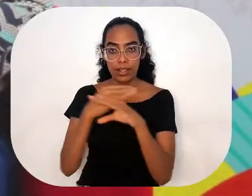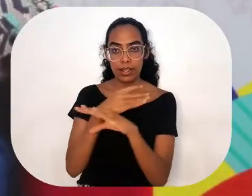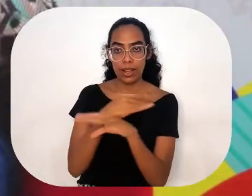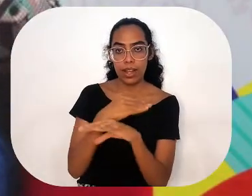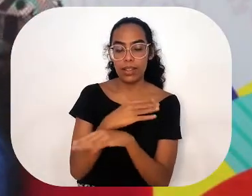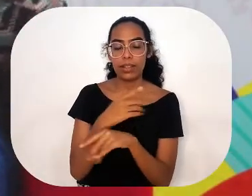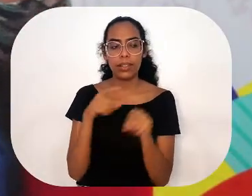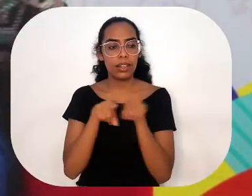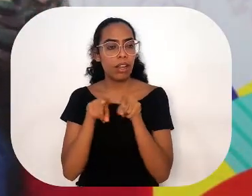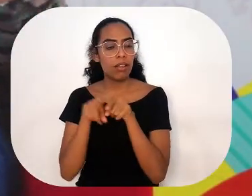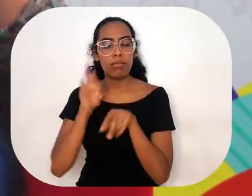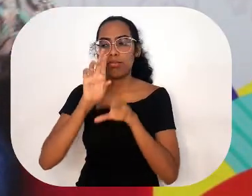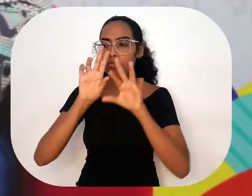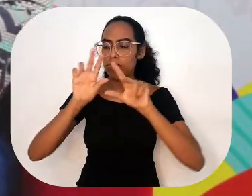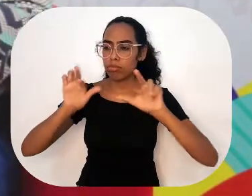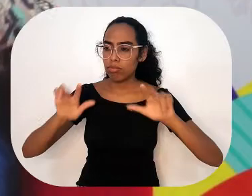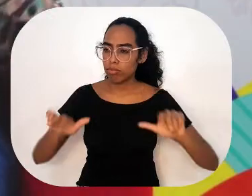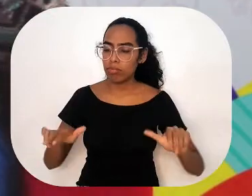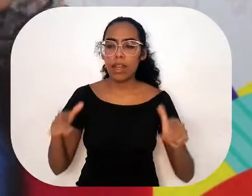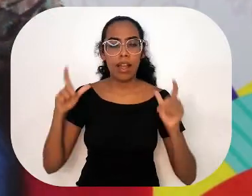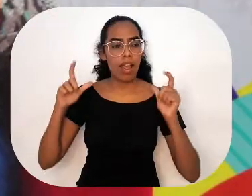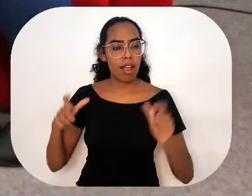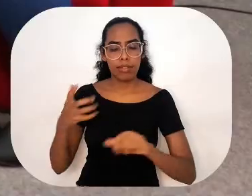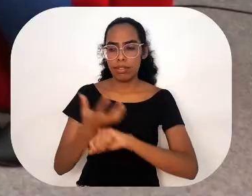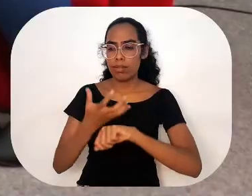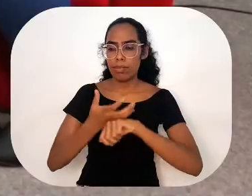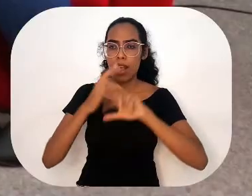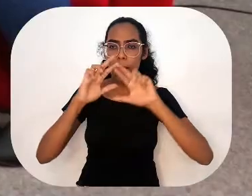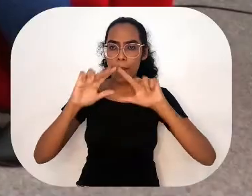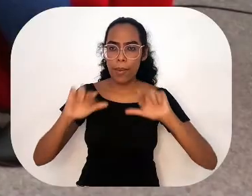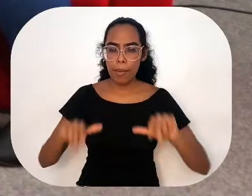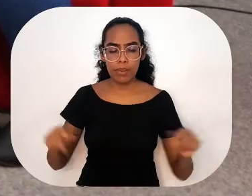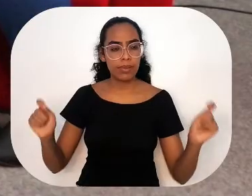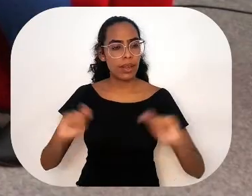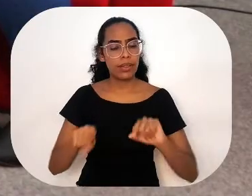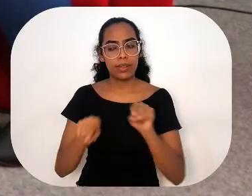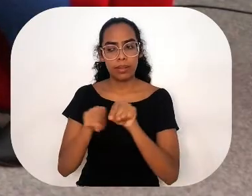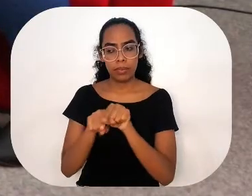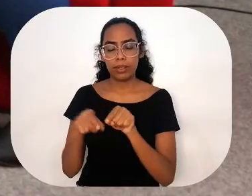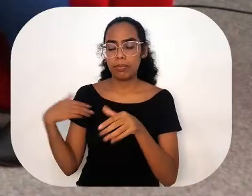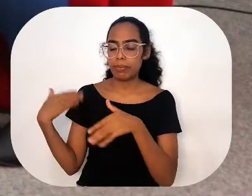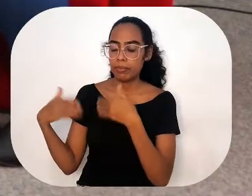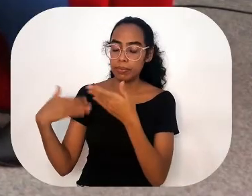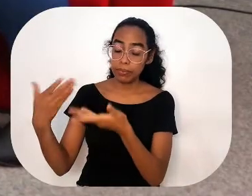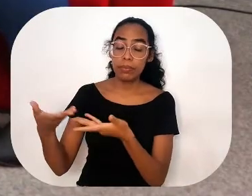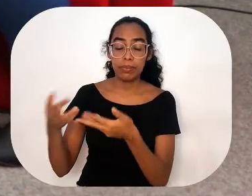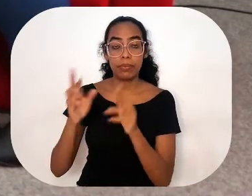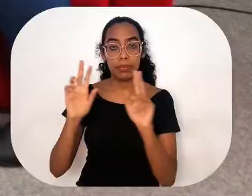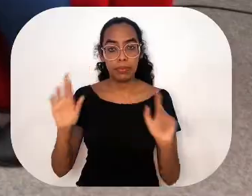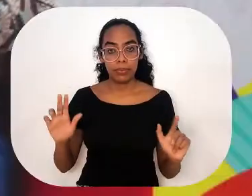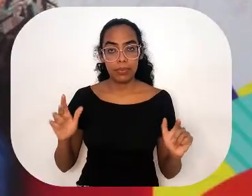na cidade sobre diversas dimensões é um grupo bem interdisciplinar com uma nossa trajetória foi